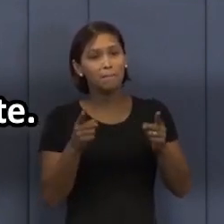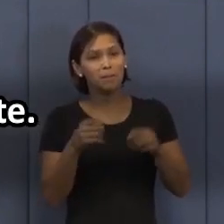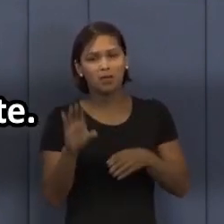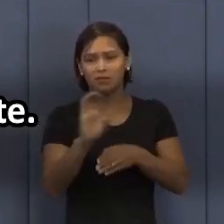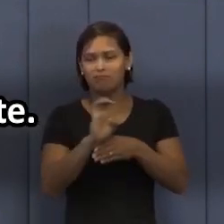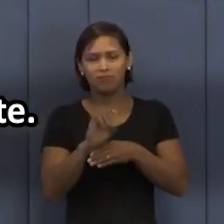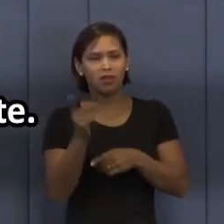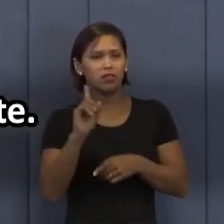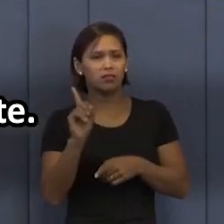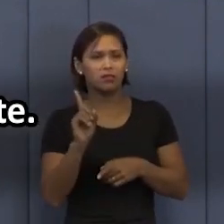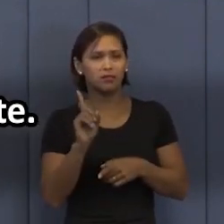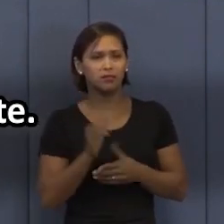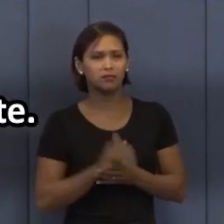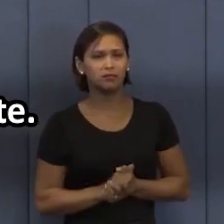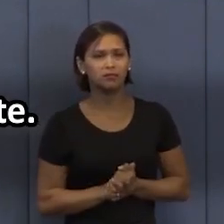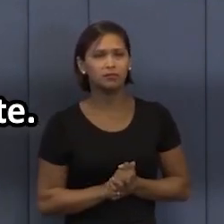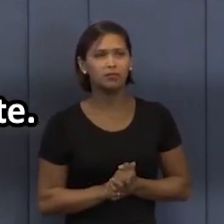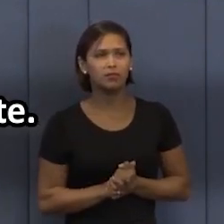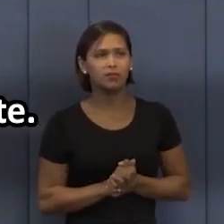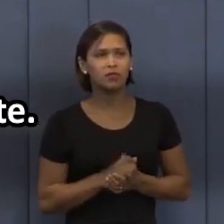mas não é para pensar Estado.